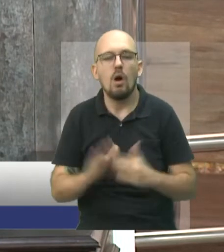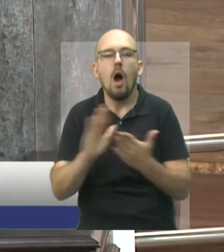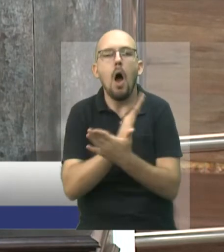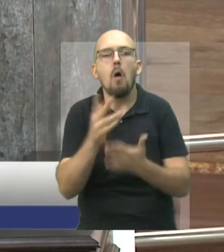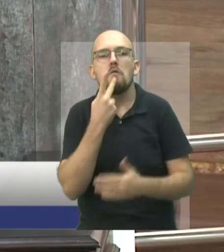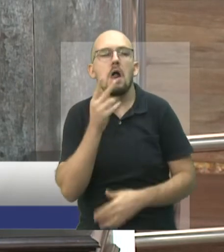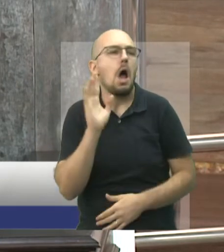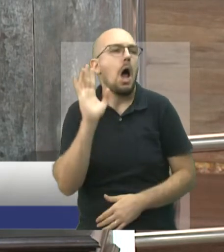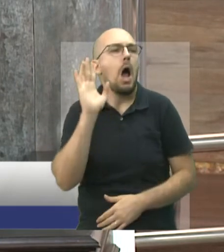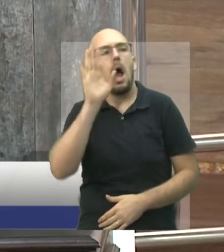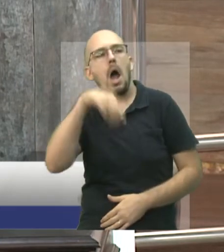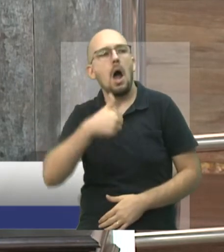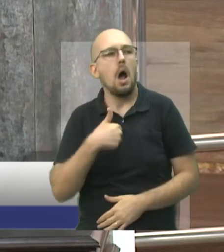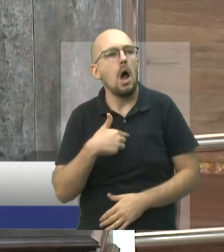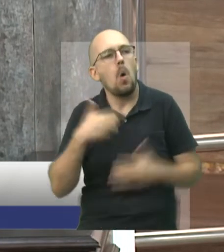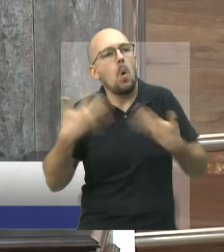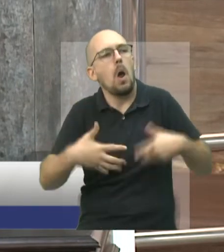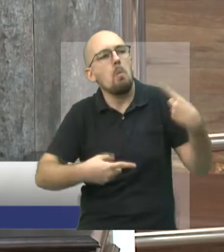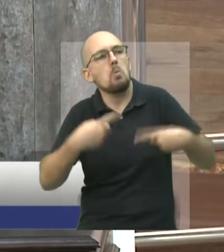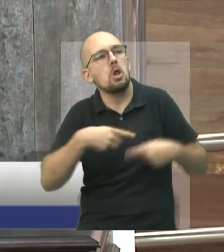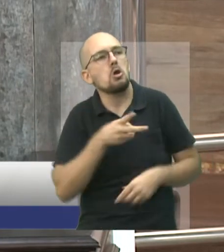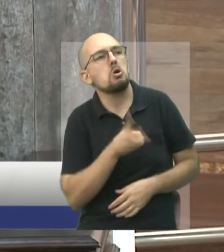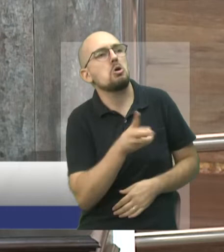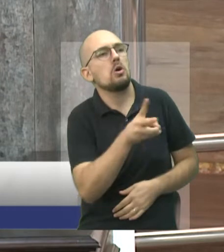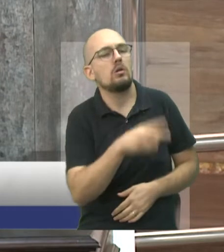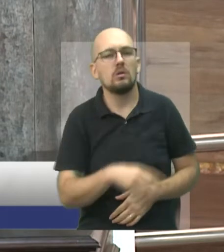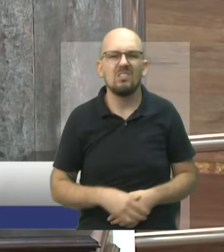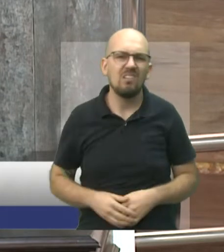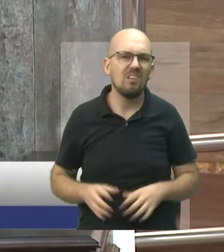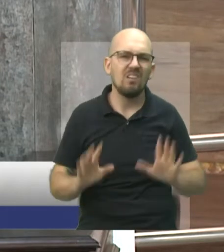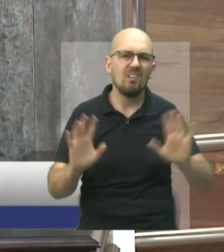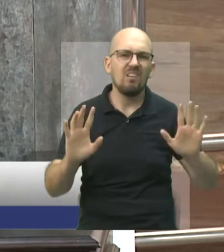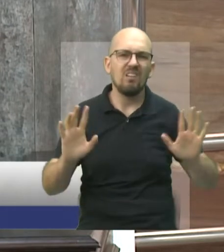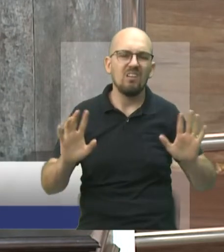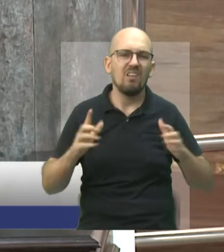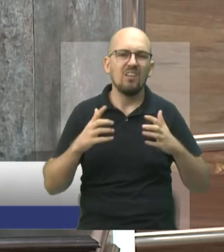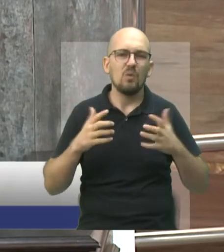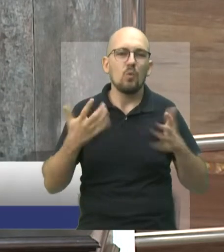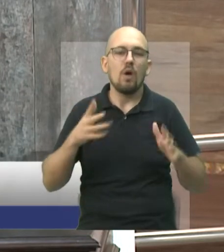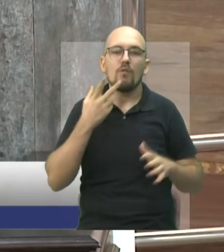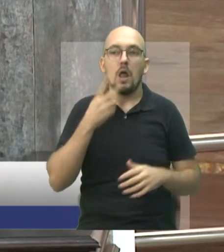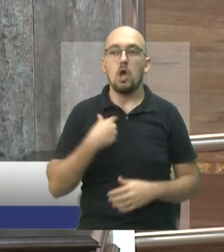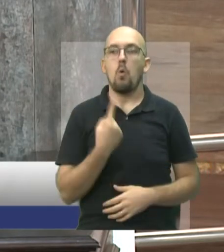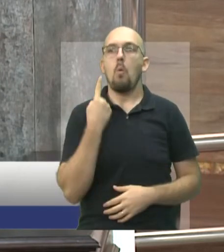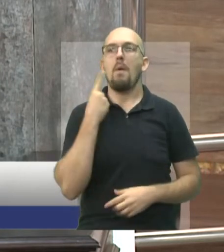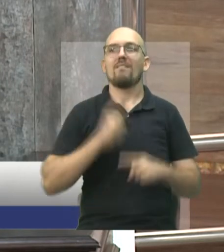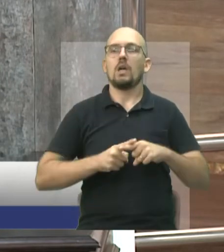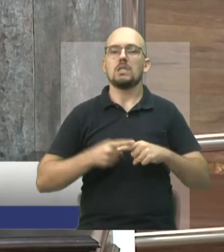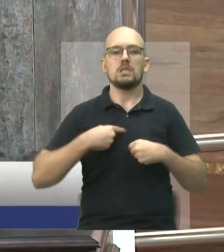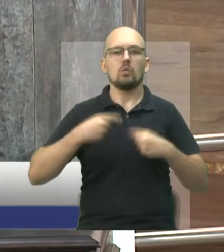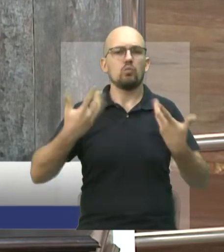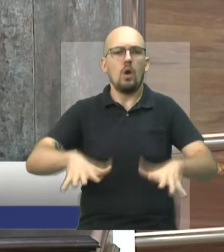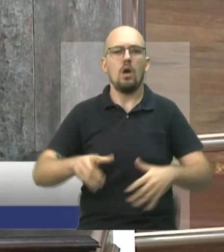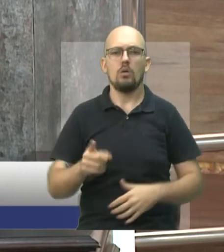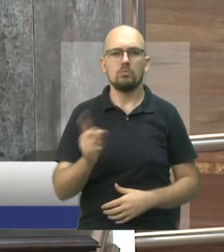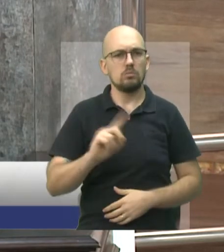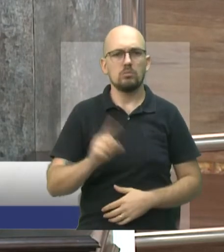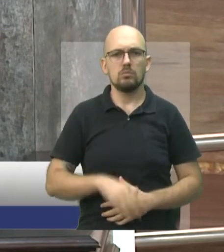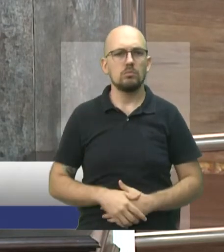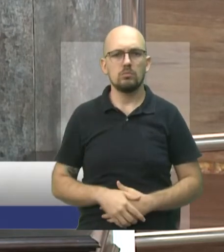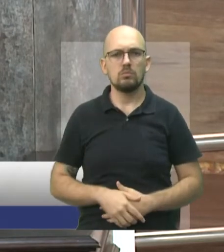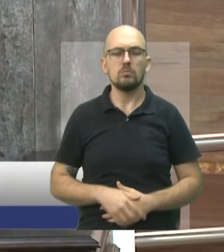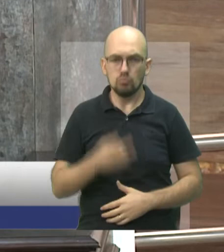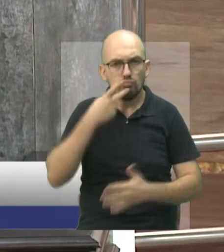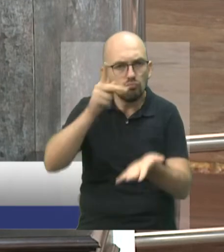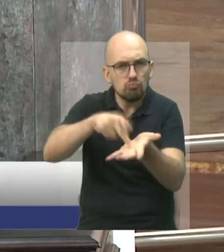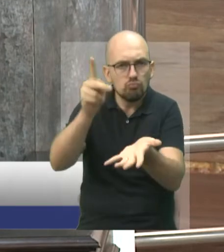pretensão política adiante, eu não quero ser o vereador de um único mandato. Estou dizendo aqui